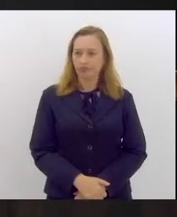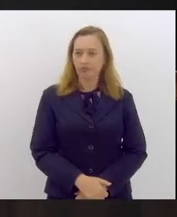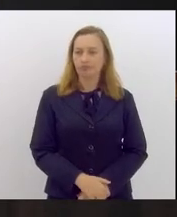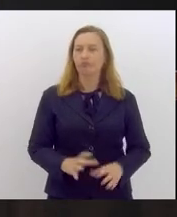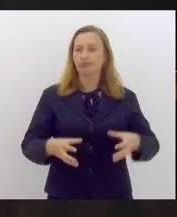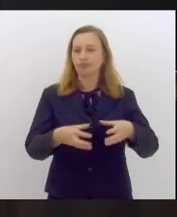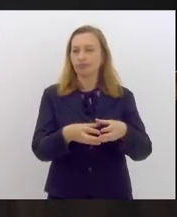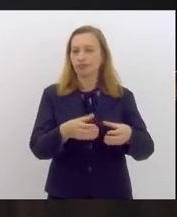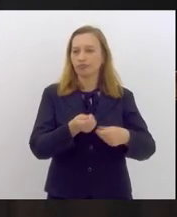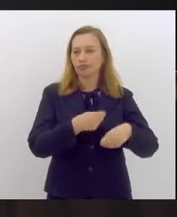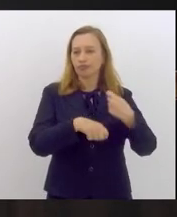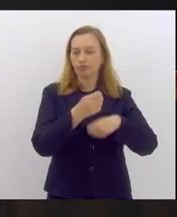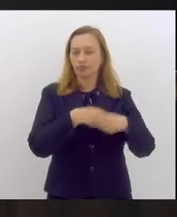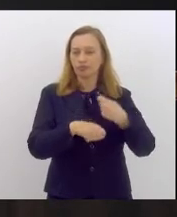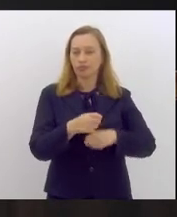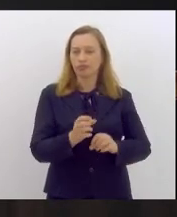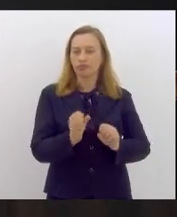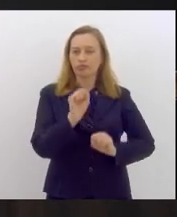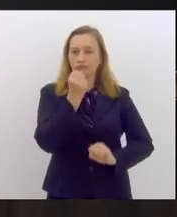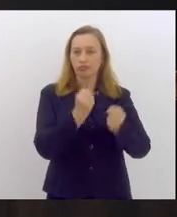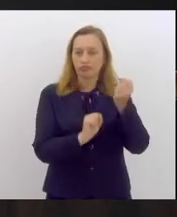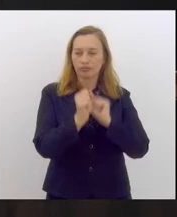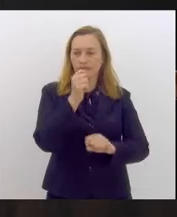de Economia, Indústria e Comércio, deputado...